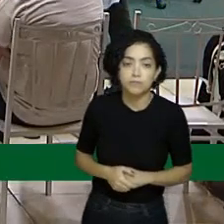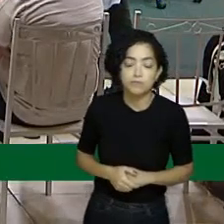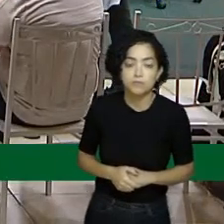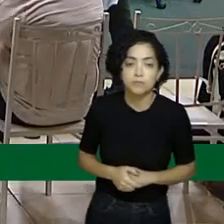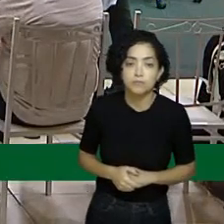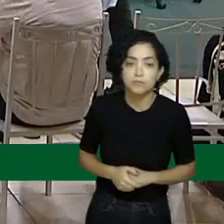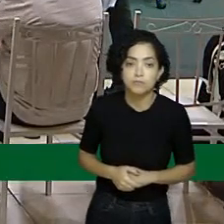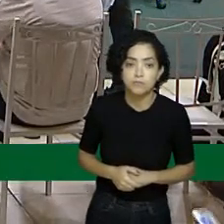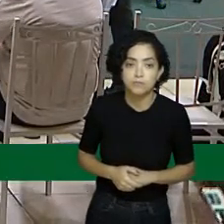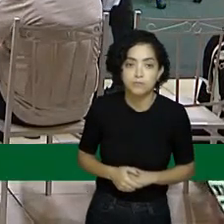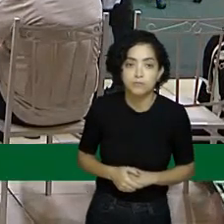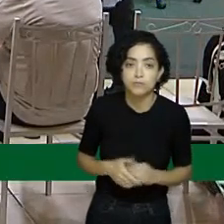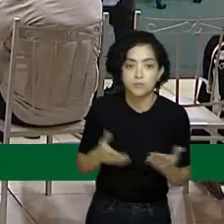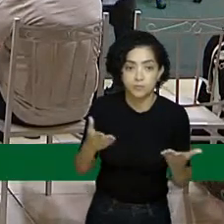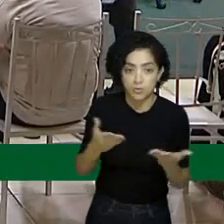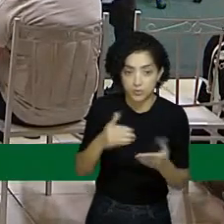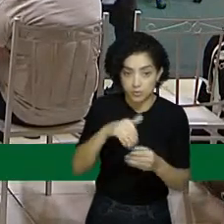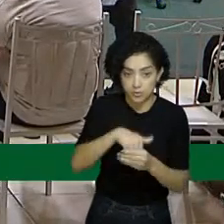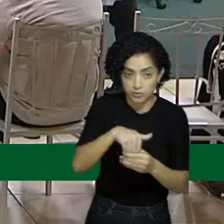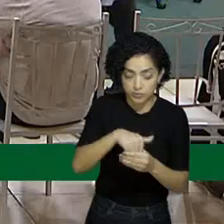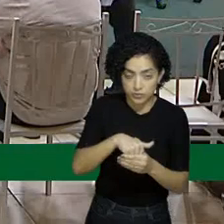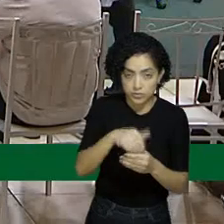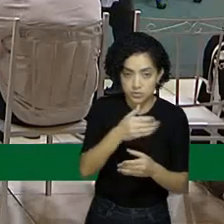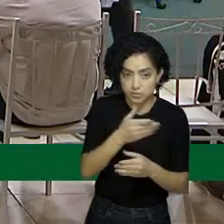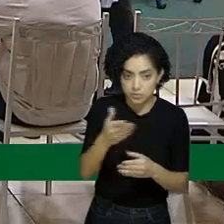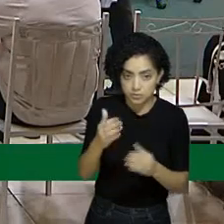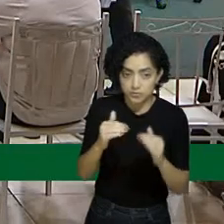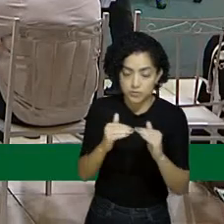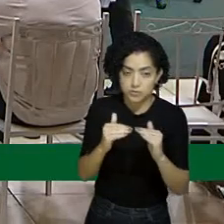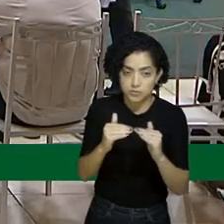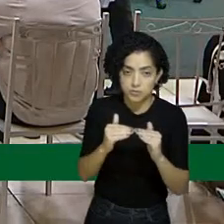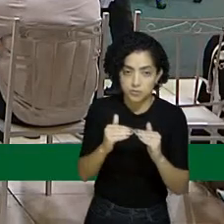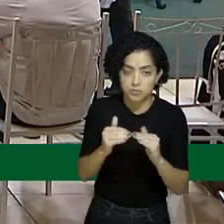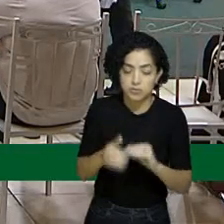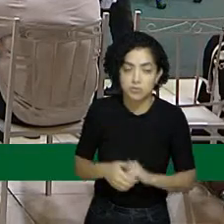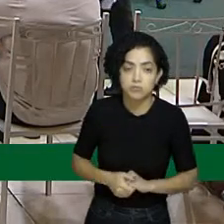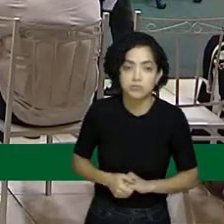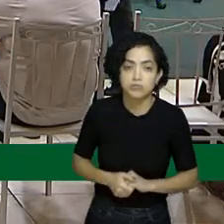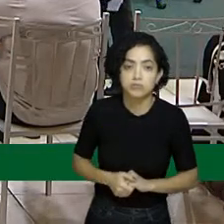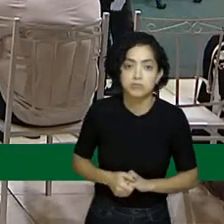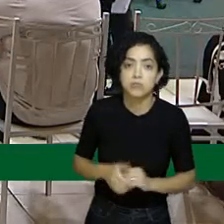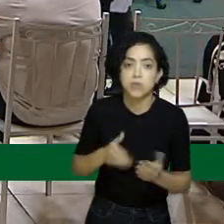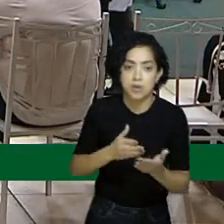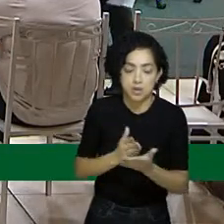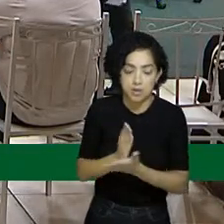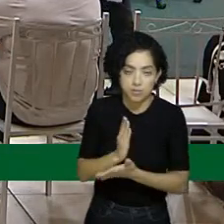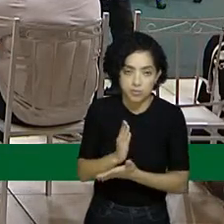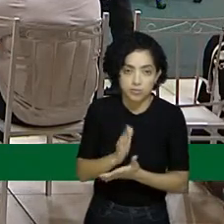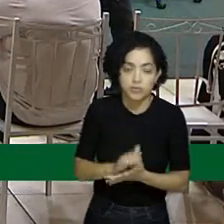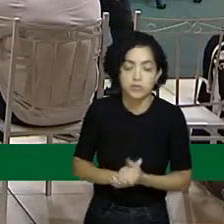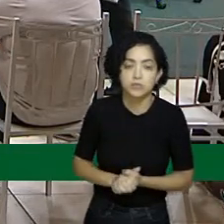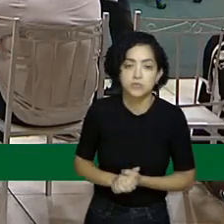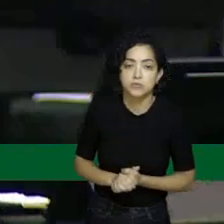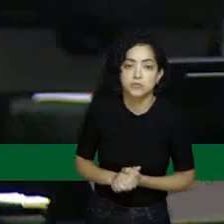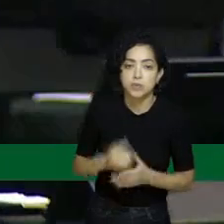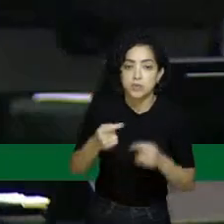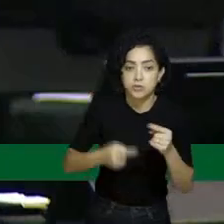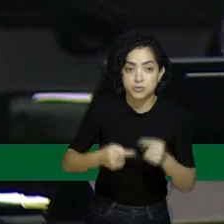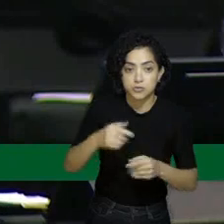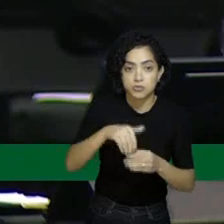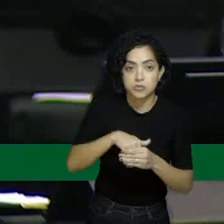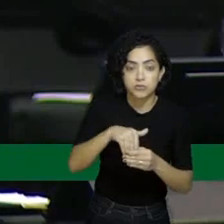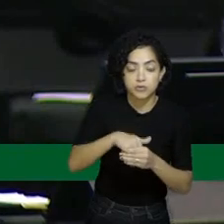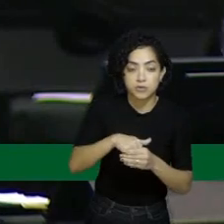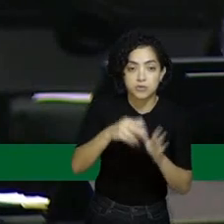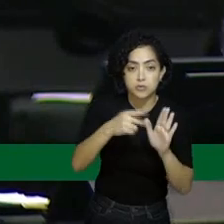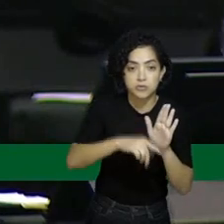Não havendo quem queira discutir, em votação. Deputados que aprovam permaneçam como se encontram. Aprovado por unanimidade. Discussão e votação em turno único